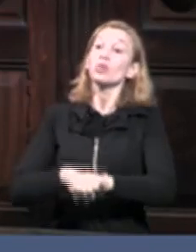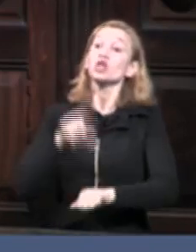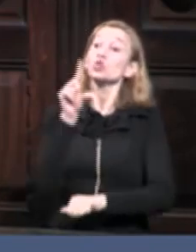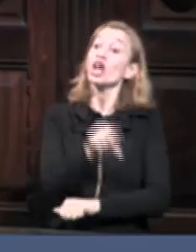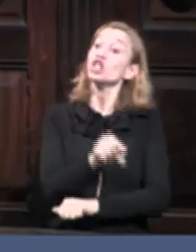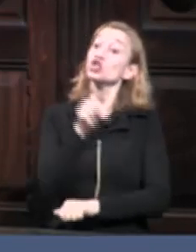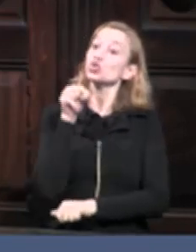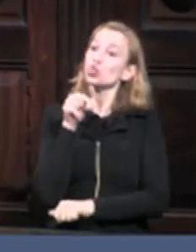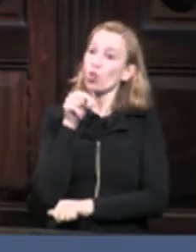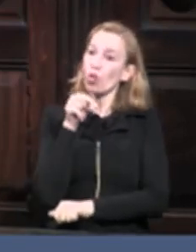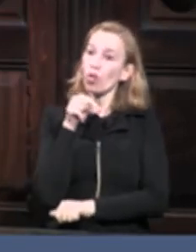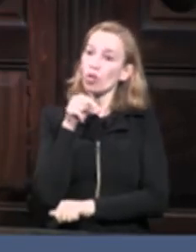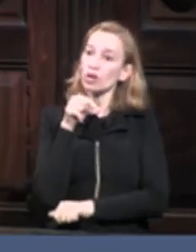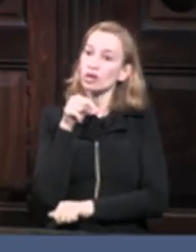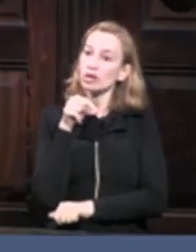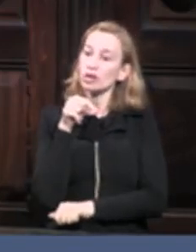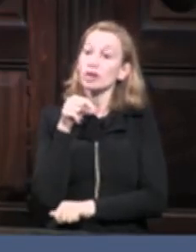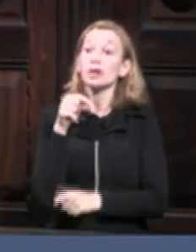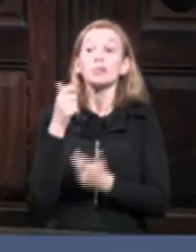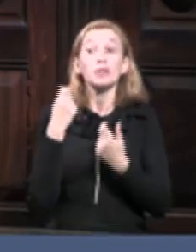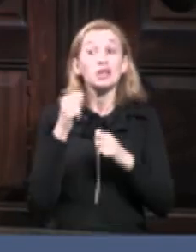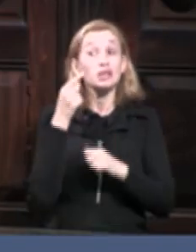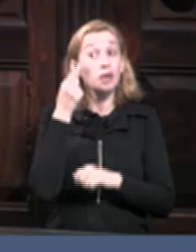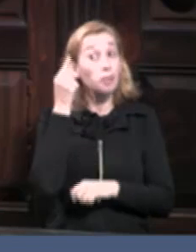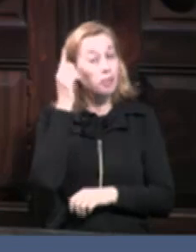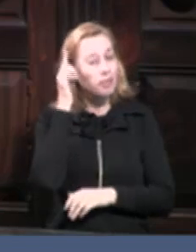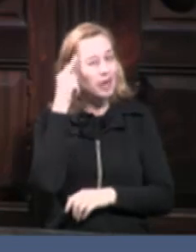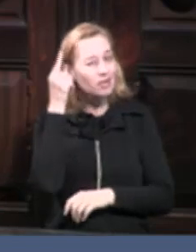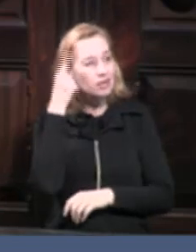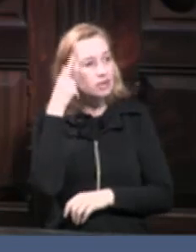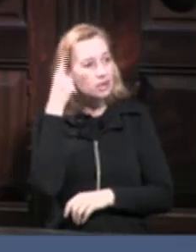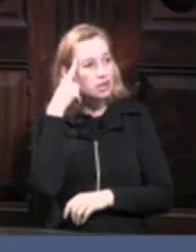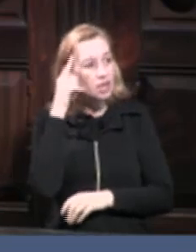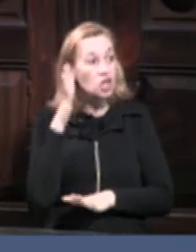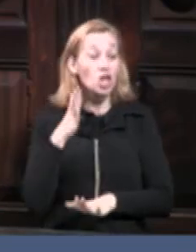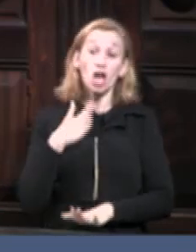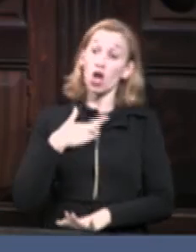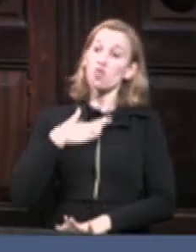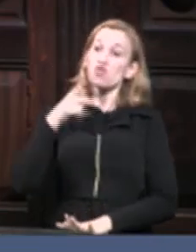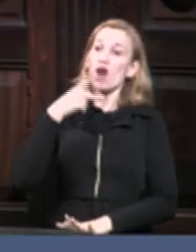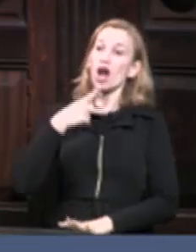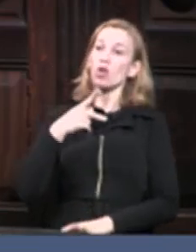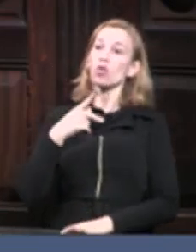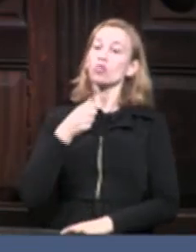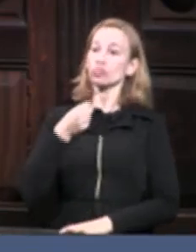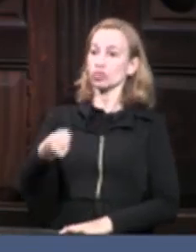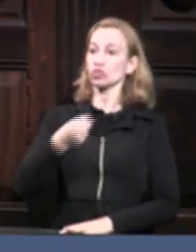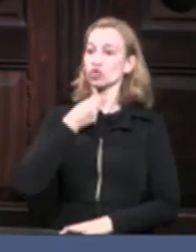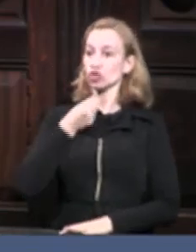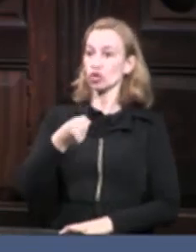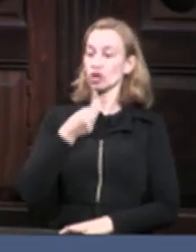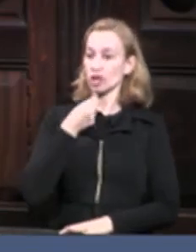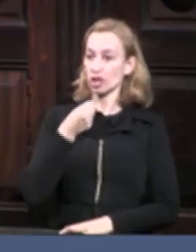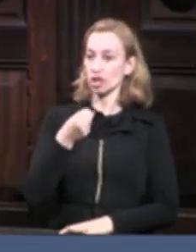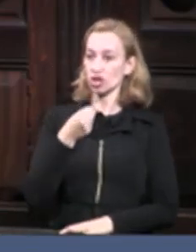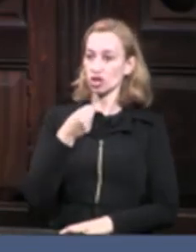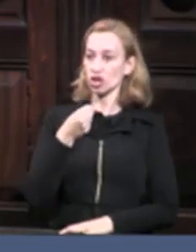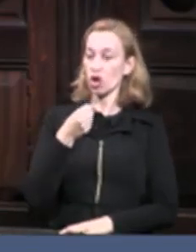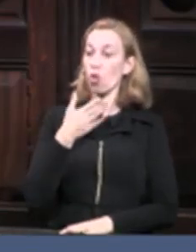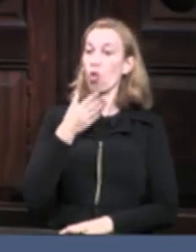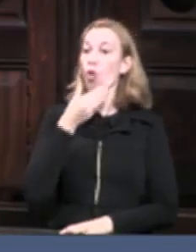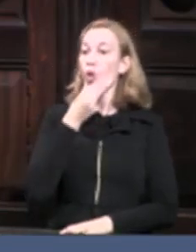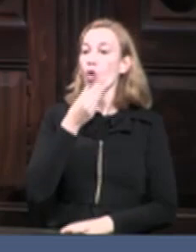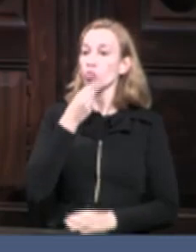no momento em que tem que se priorizar, e olha, falo como jornalista, falo como homem de